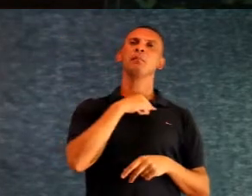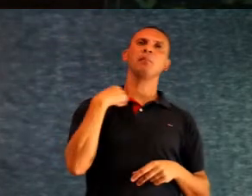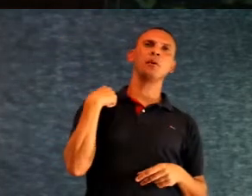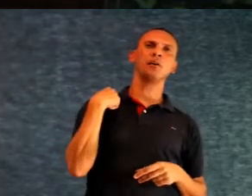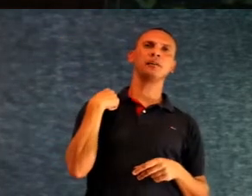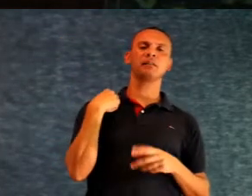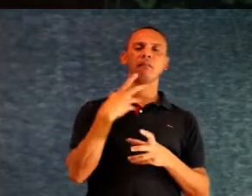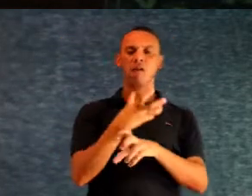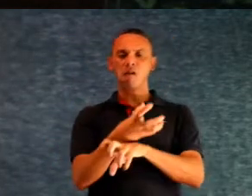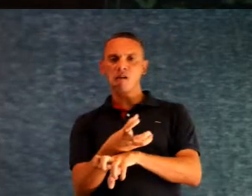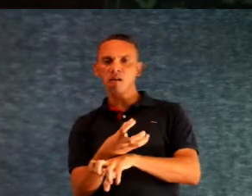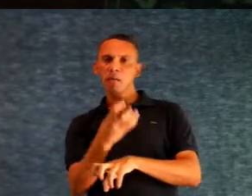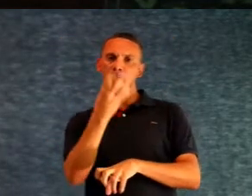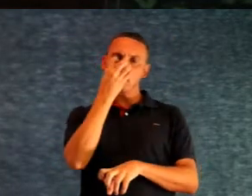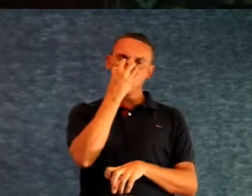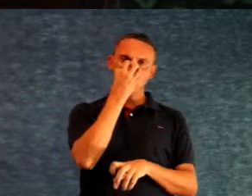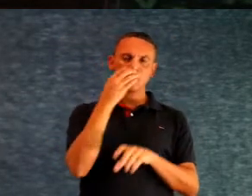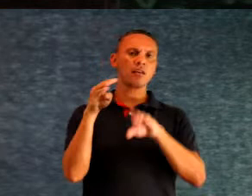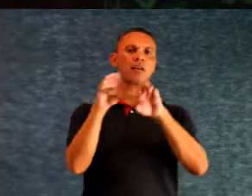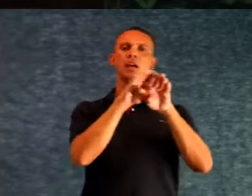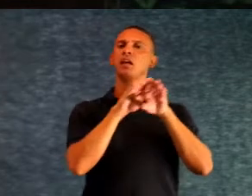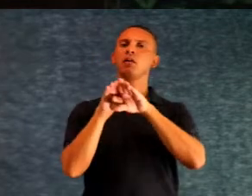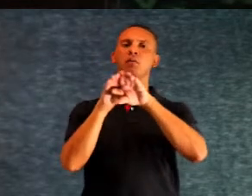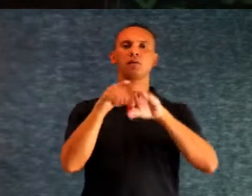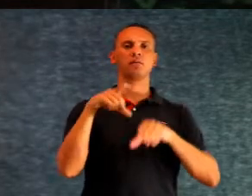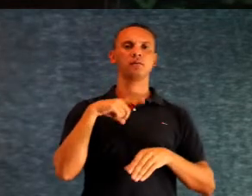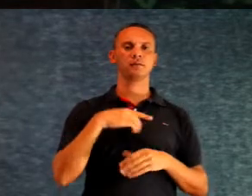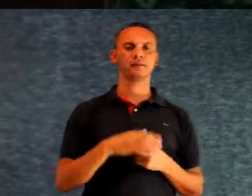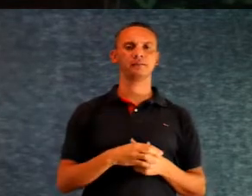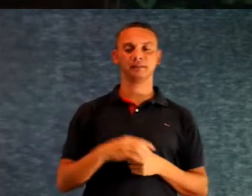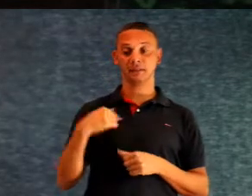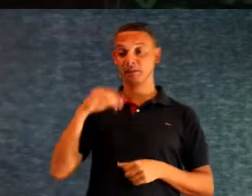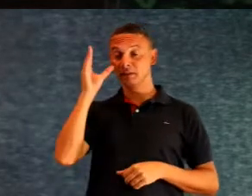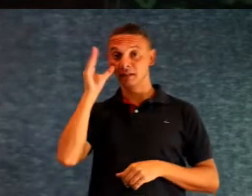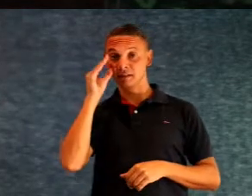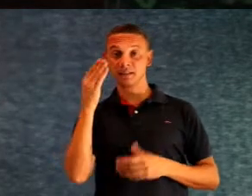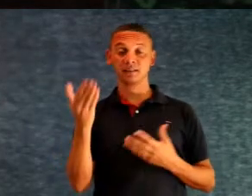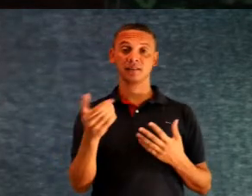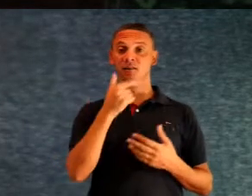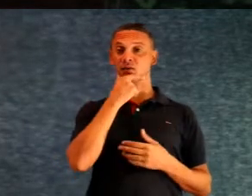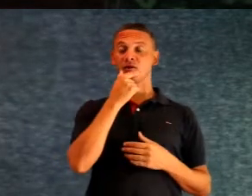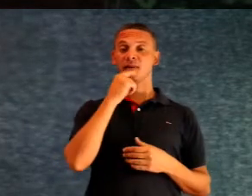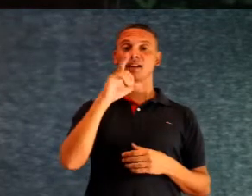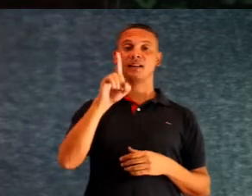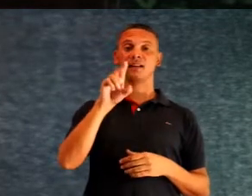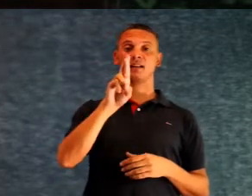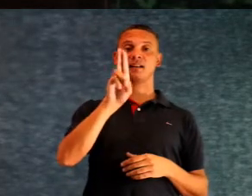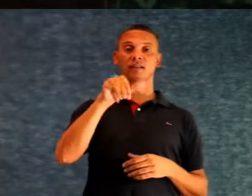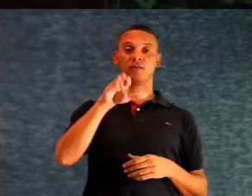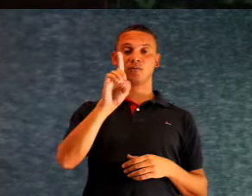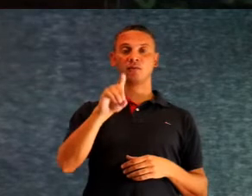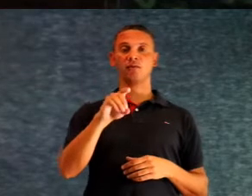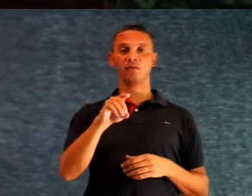percorrer aquelas vielas entre os túmulos, né? É muito curioso isso, e eu acho importante, porque eu tenho a impressão de